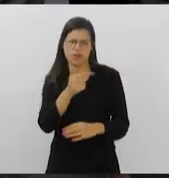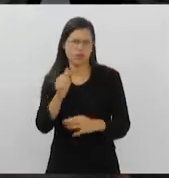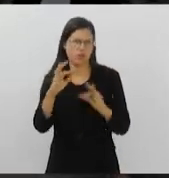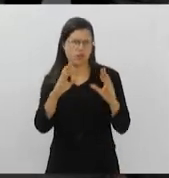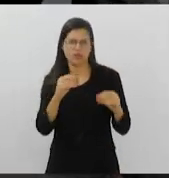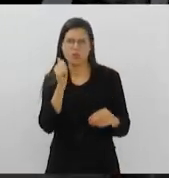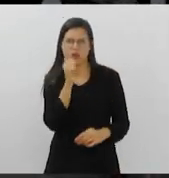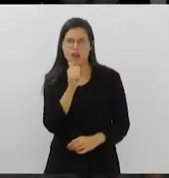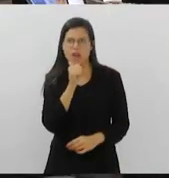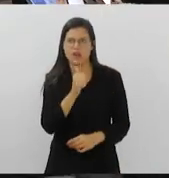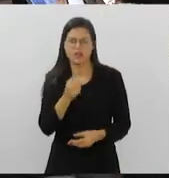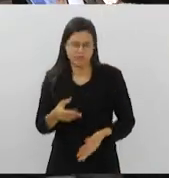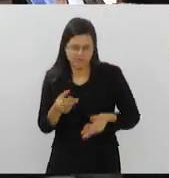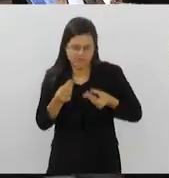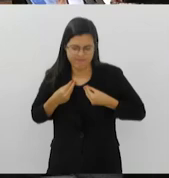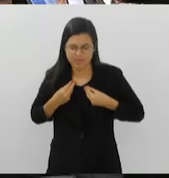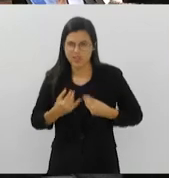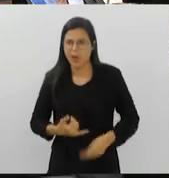muito orgulho.